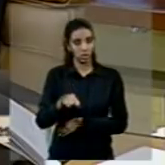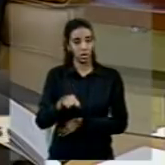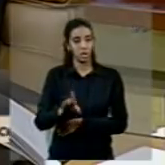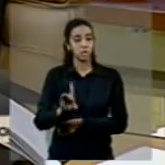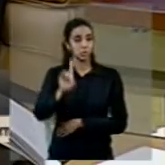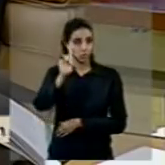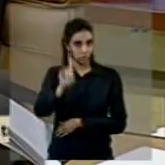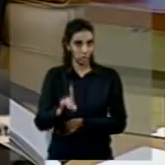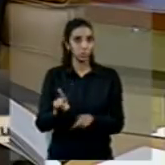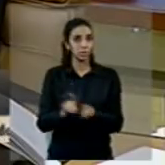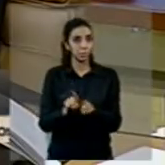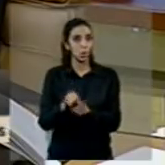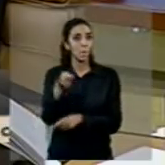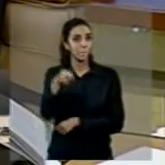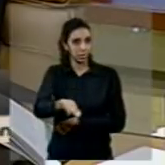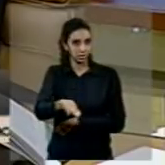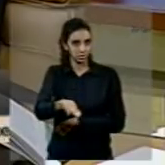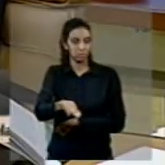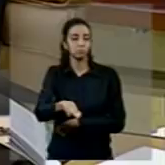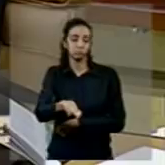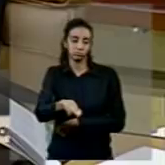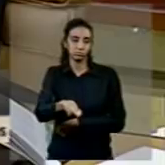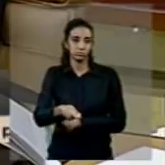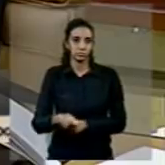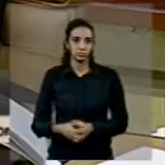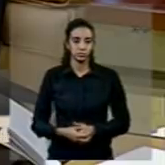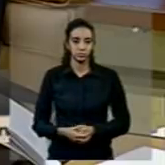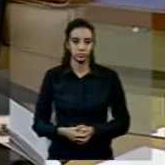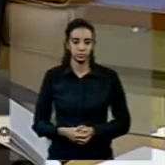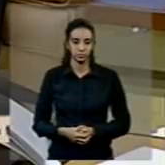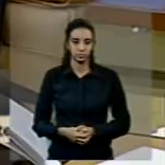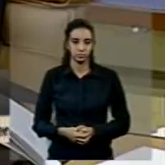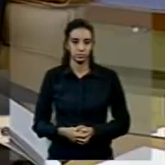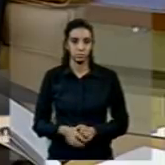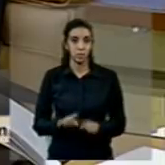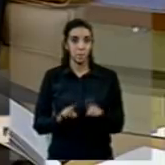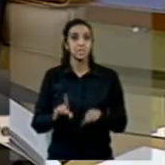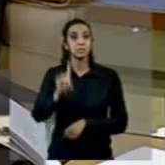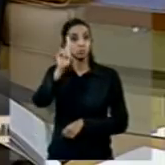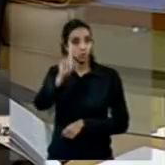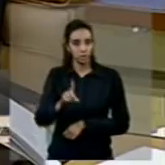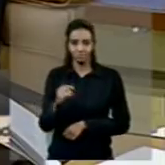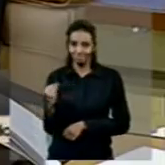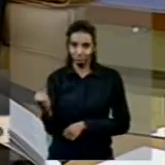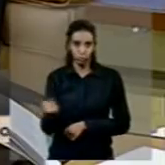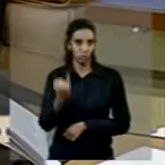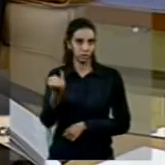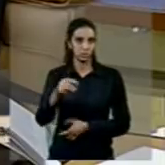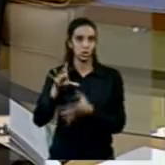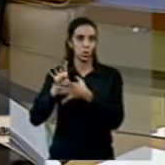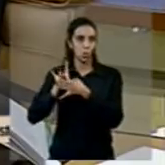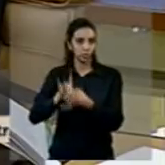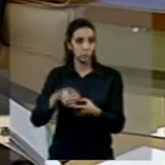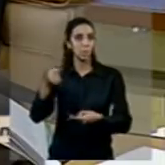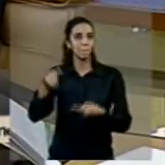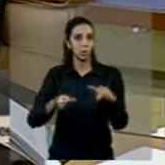como direito e também como dever, uma vez que ele é obrigatório, mas é um direito fundamentalismo, um direito político,